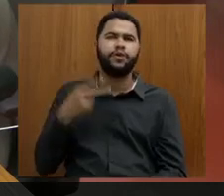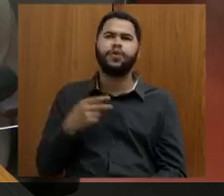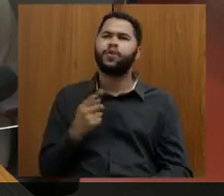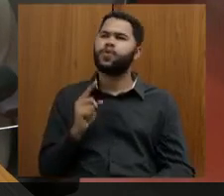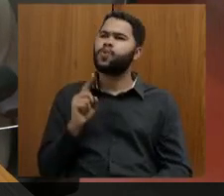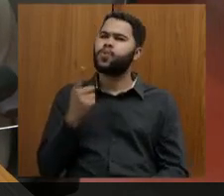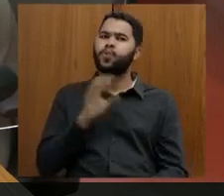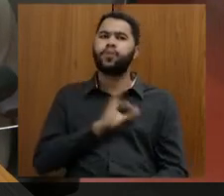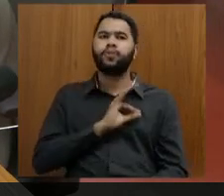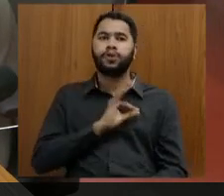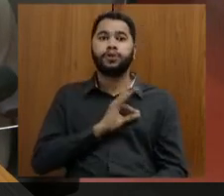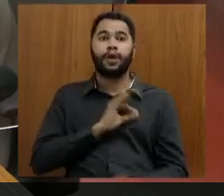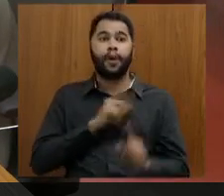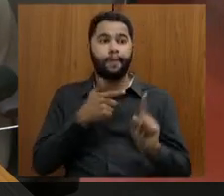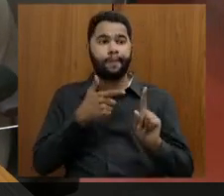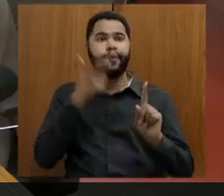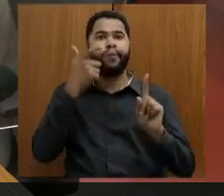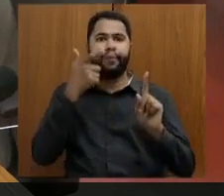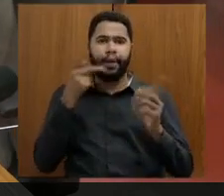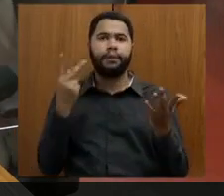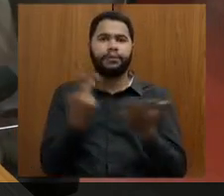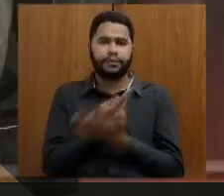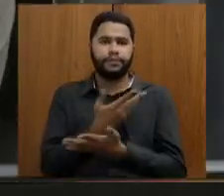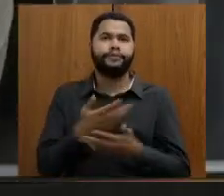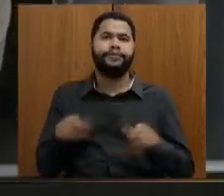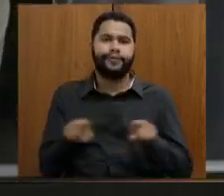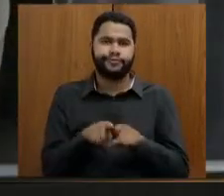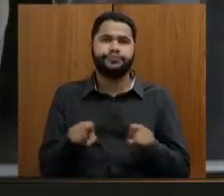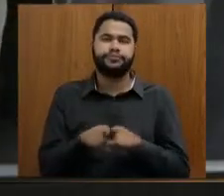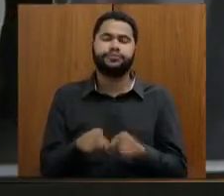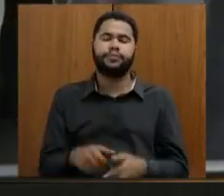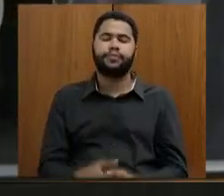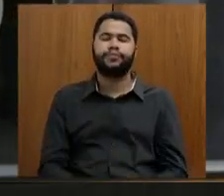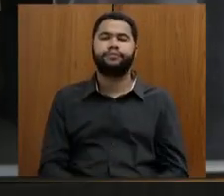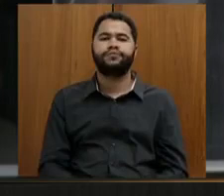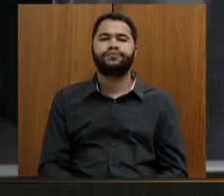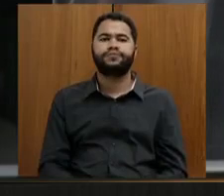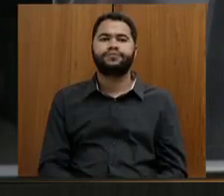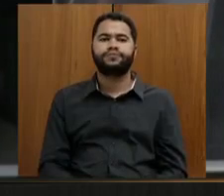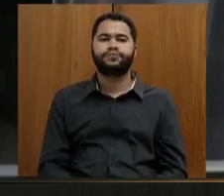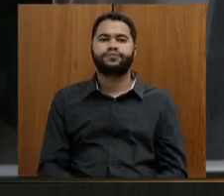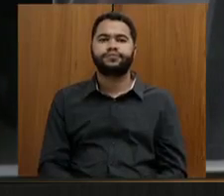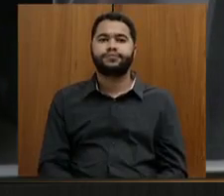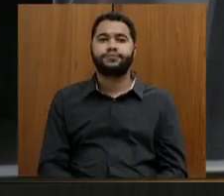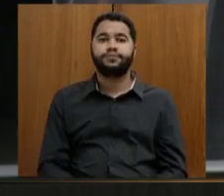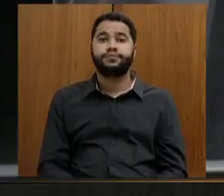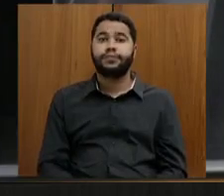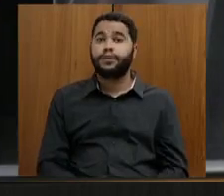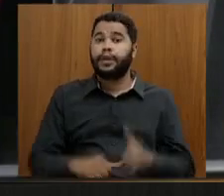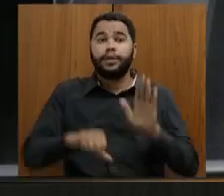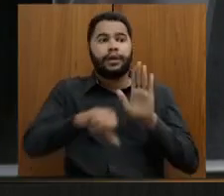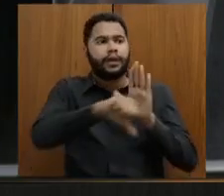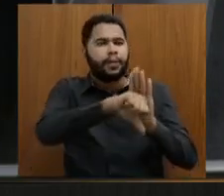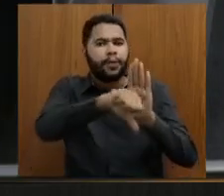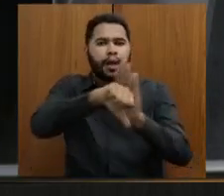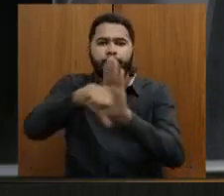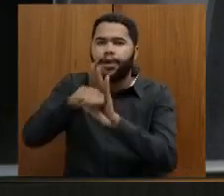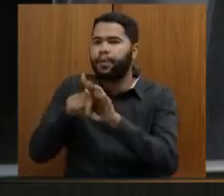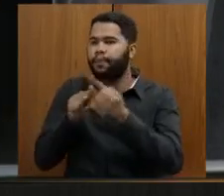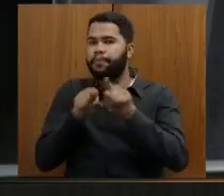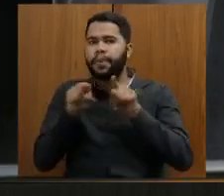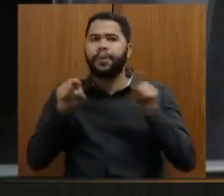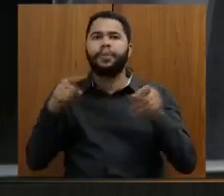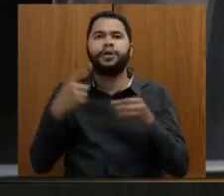não me engano acho que até um policial foi assassinado não foi isso até um policial chegou a ser assassinado e era crime para todo lado